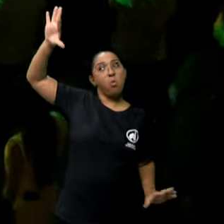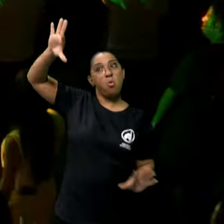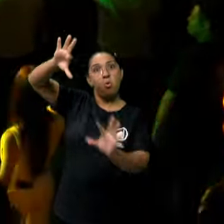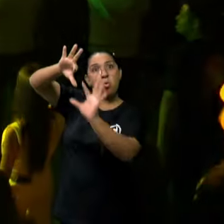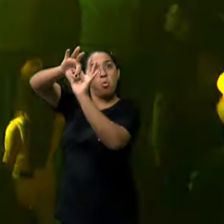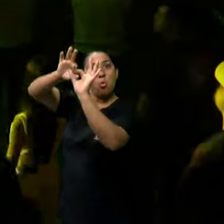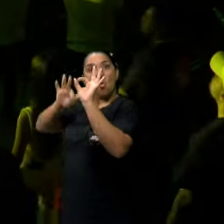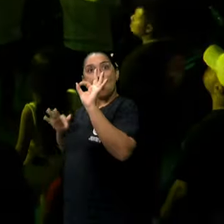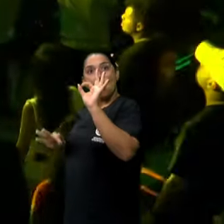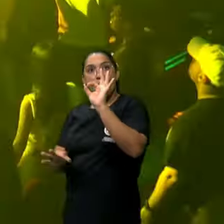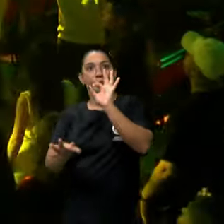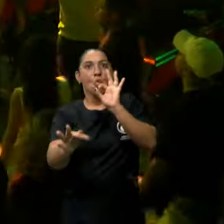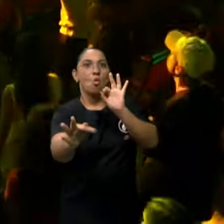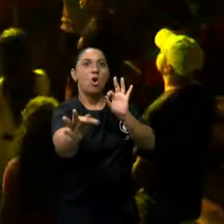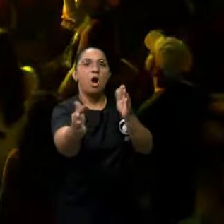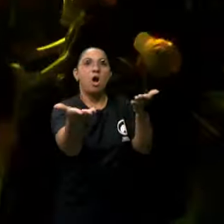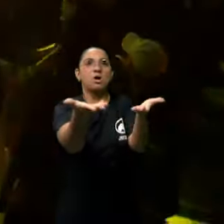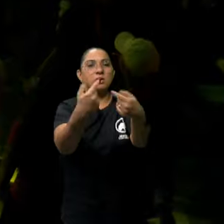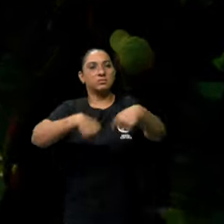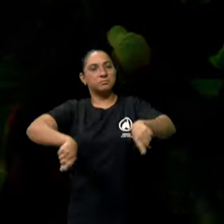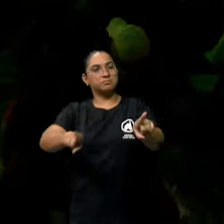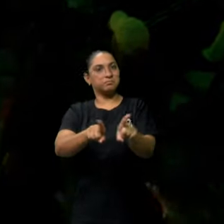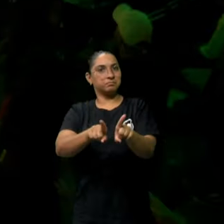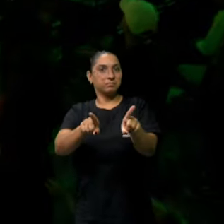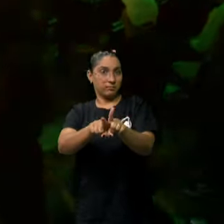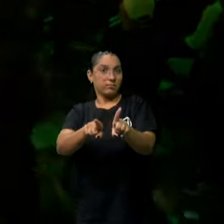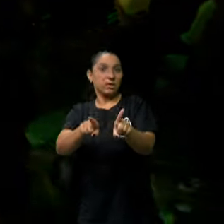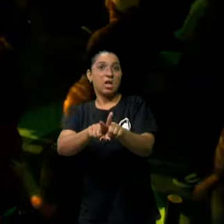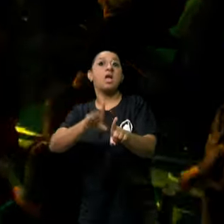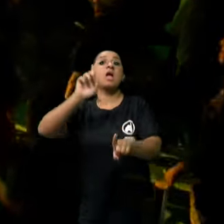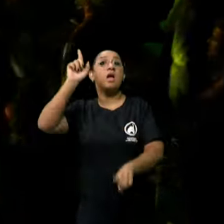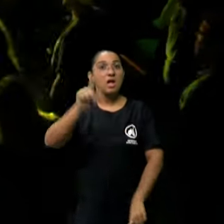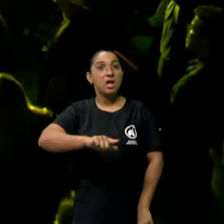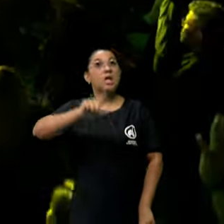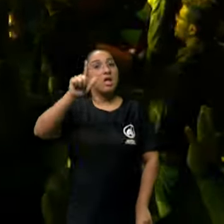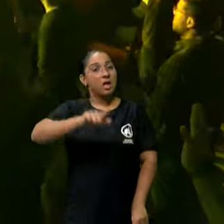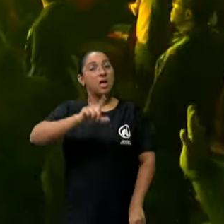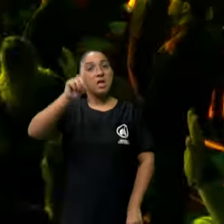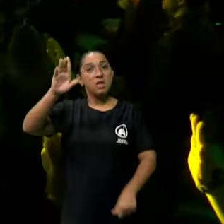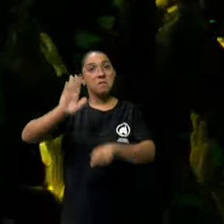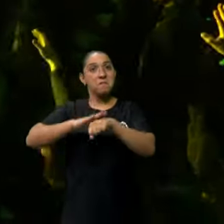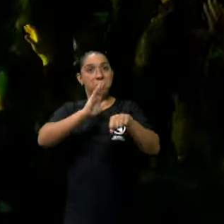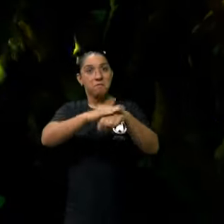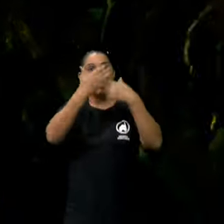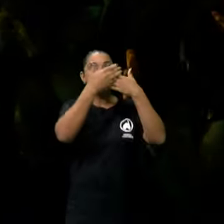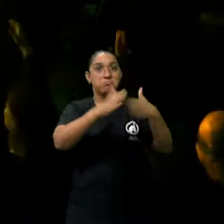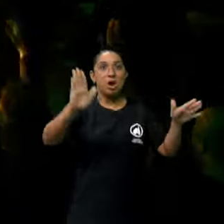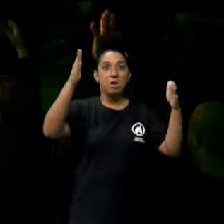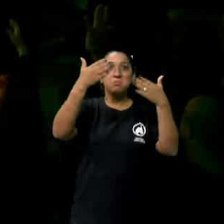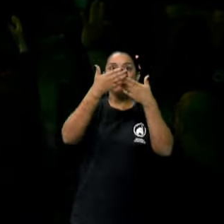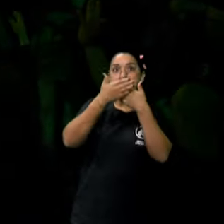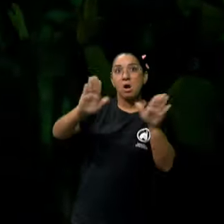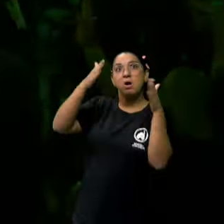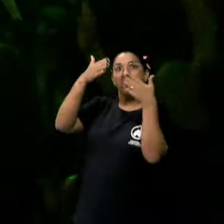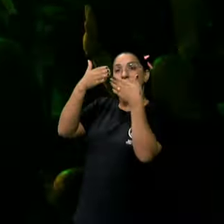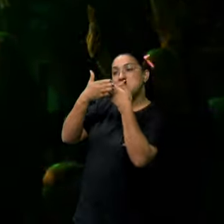teu futuro anda Deia é ele que abre portas ele chovia